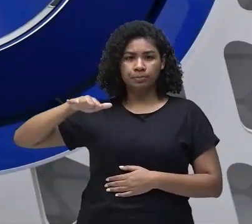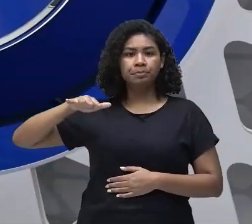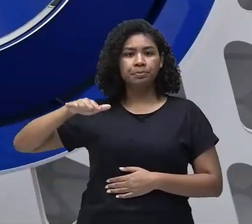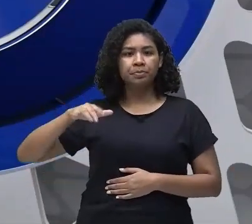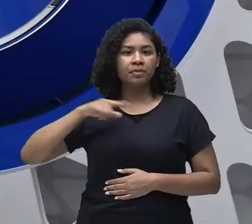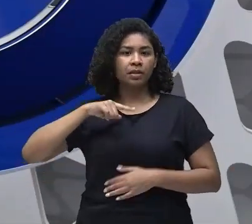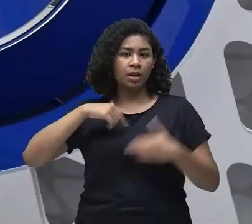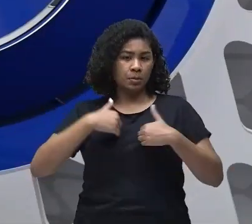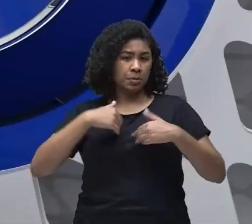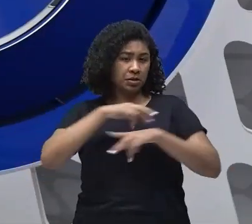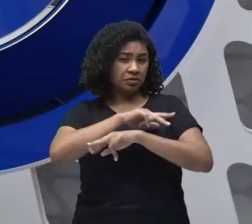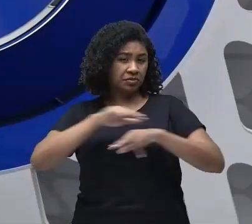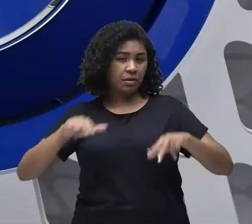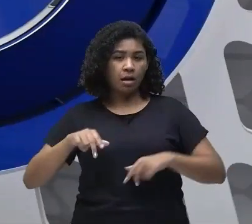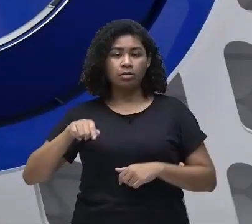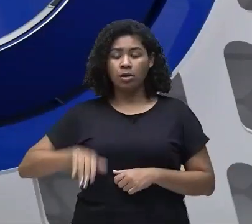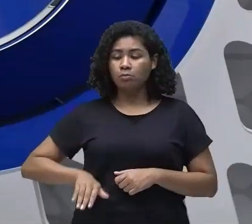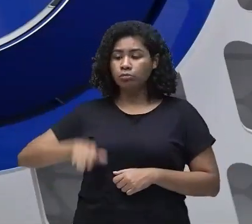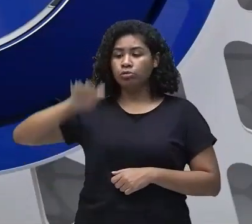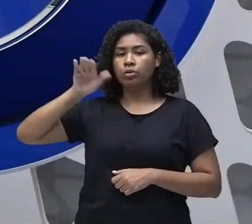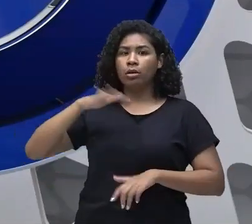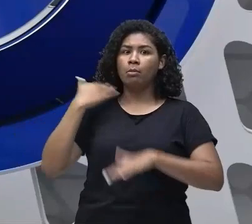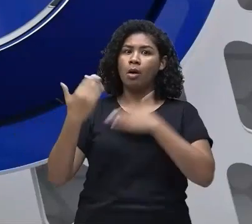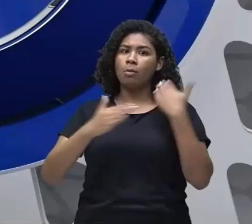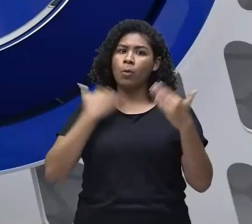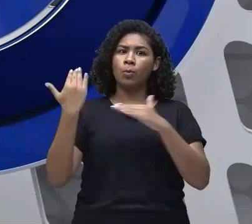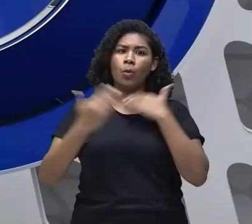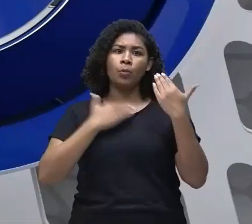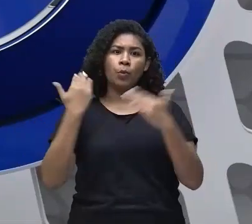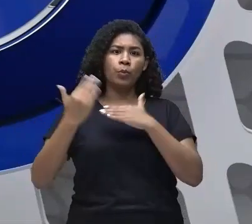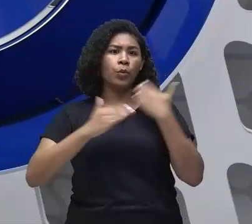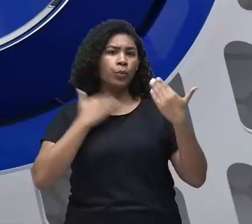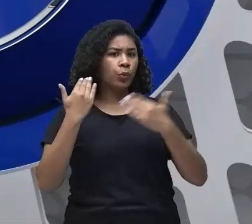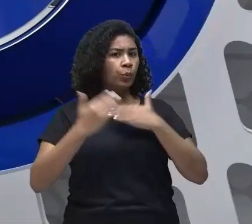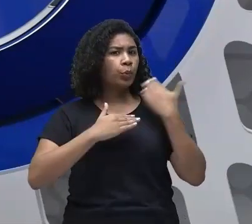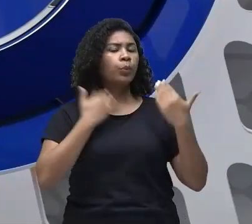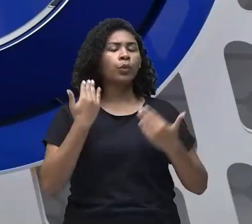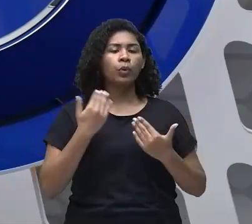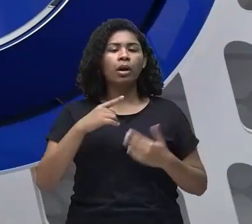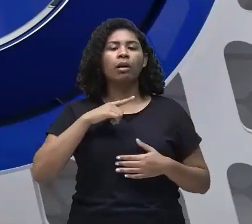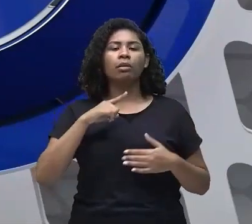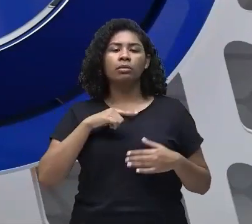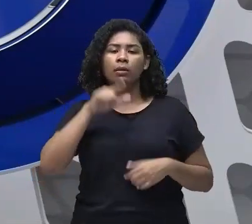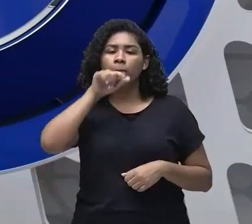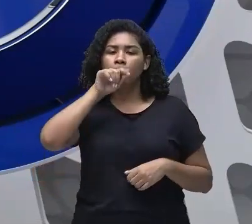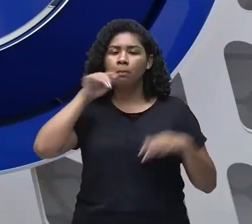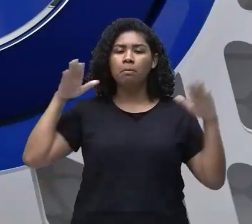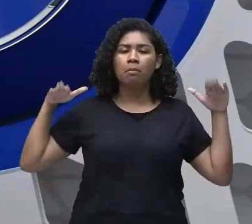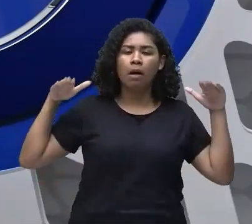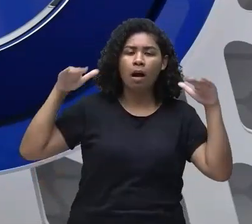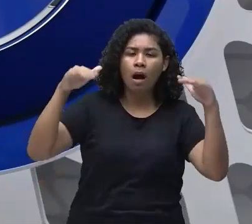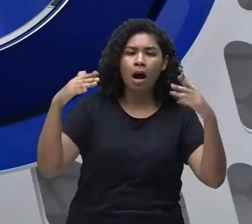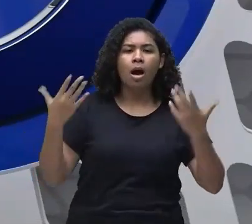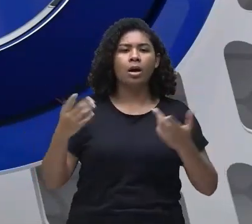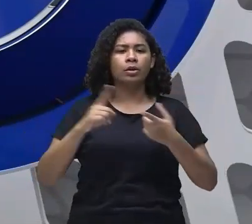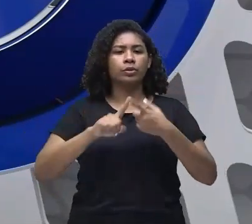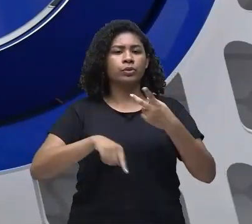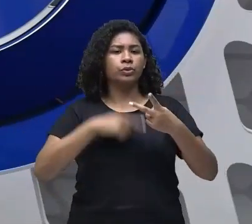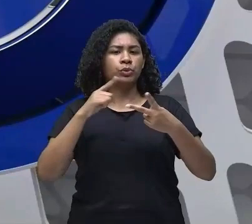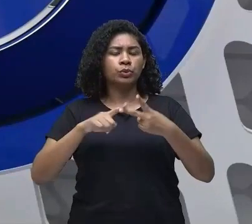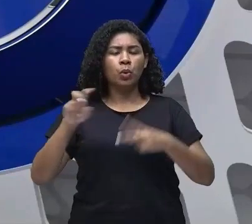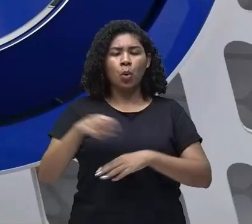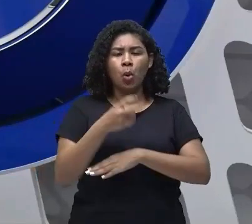tem noção dos animais que morrem na floresta. Morrem pássaros, morrem cobras, morrem onças, morrem